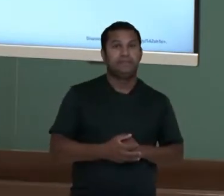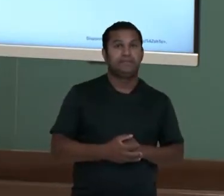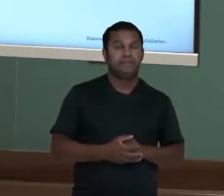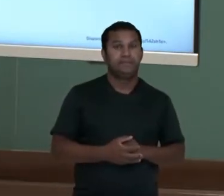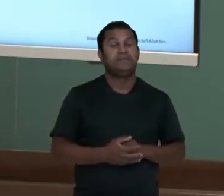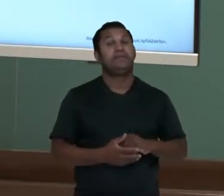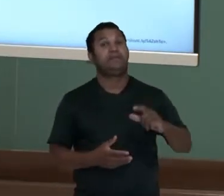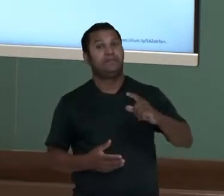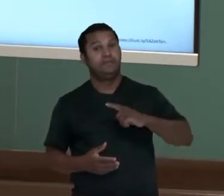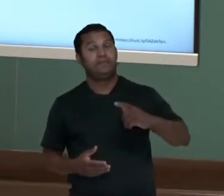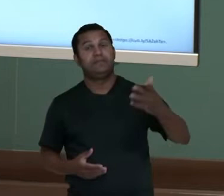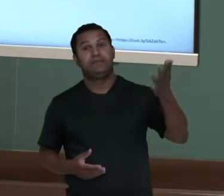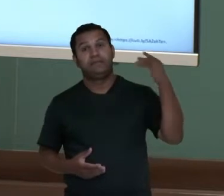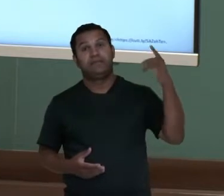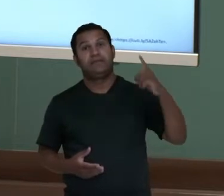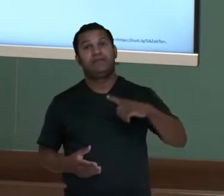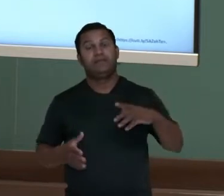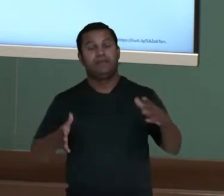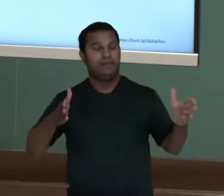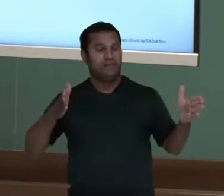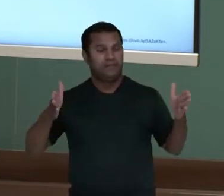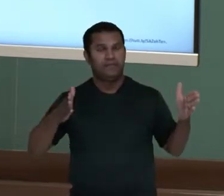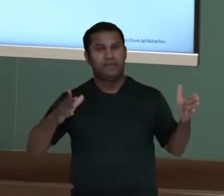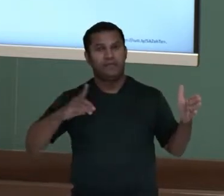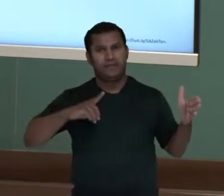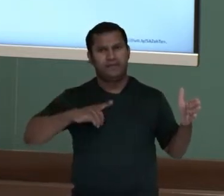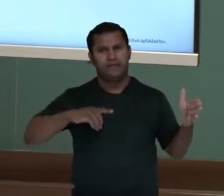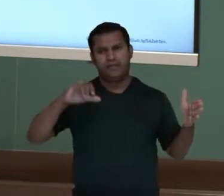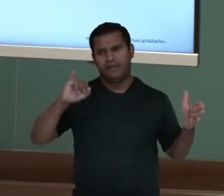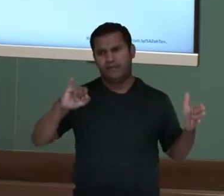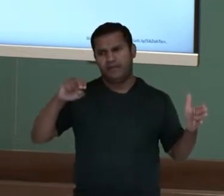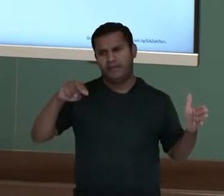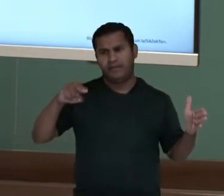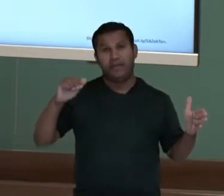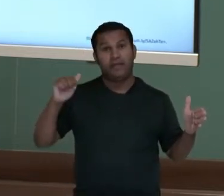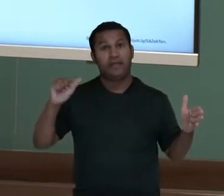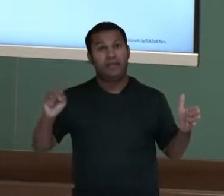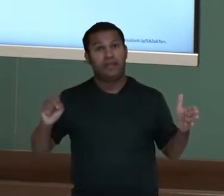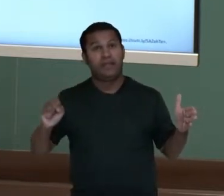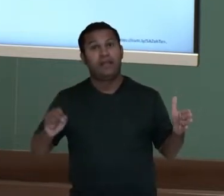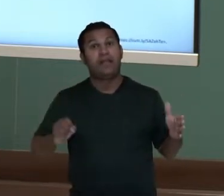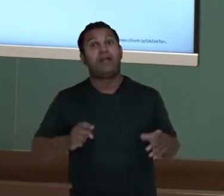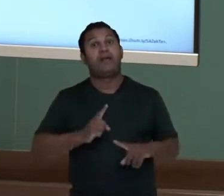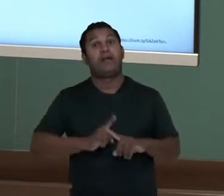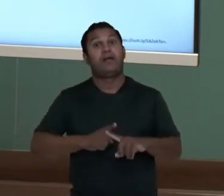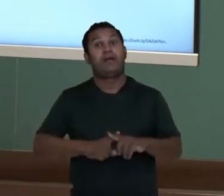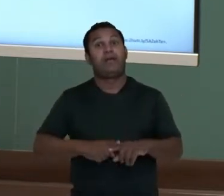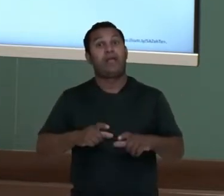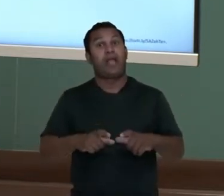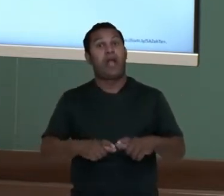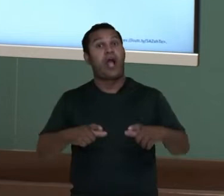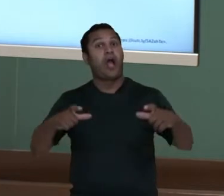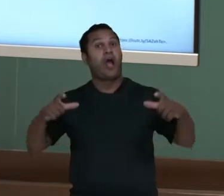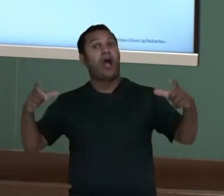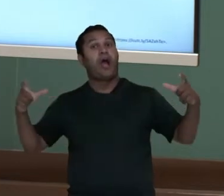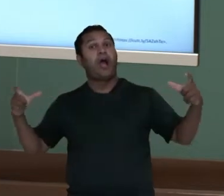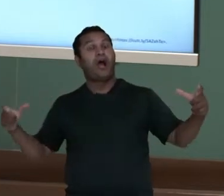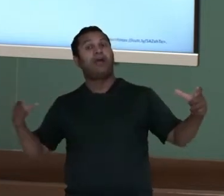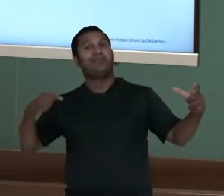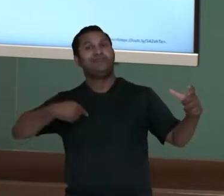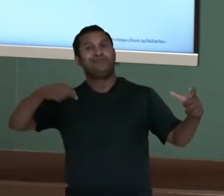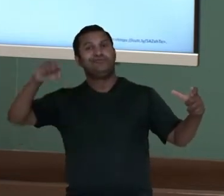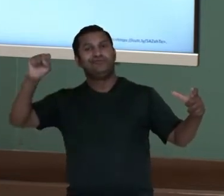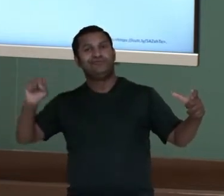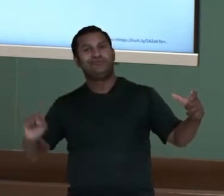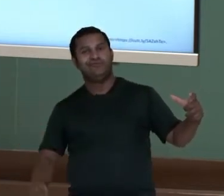foi a civilização inca, que era uma grande extensão de terra na América do Sul, a civilização